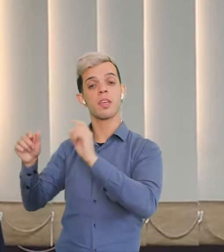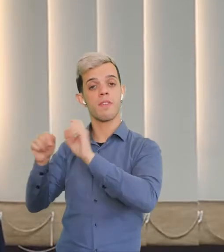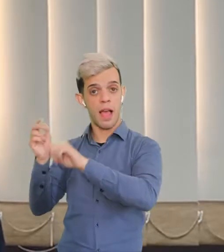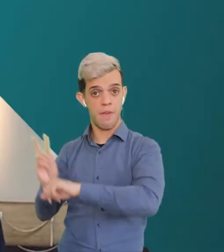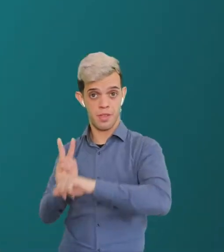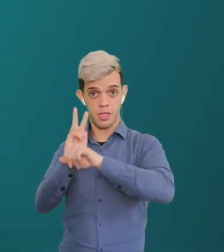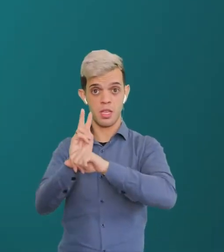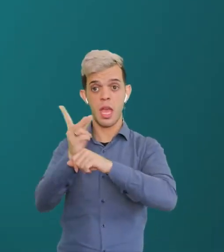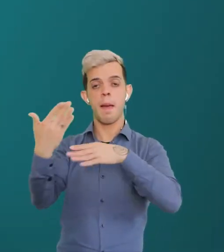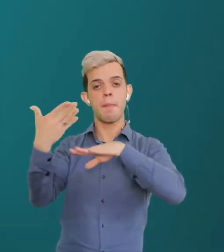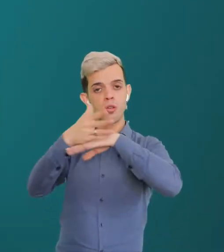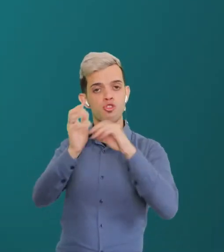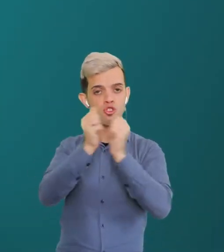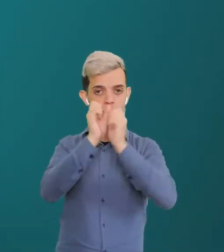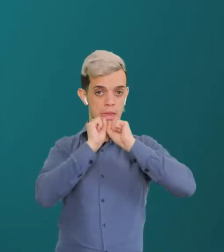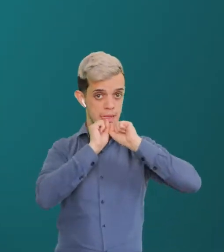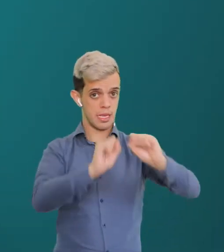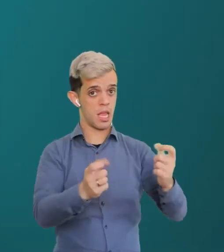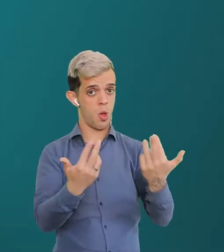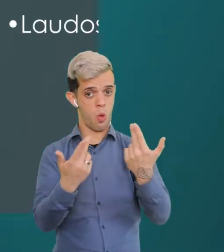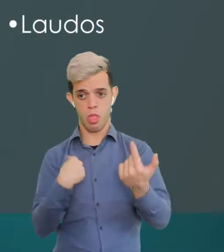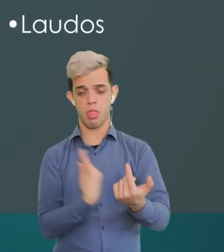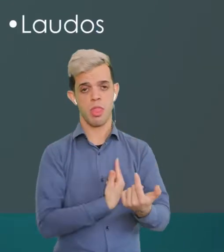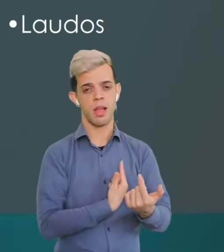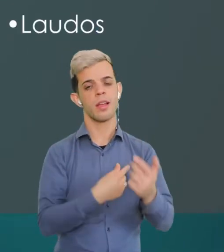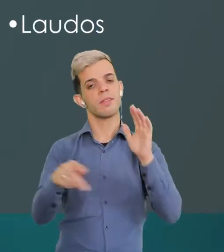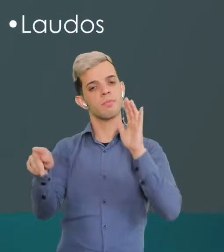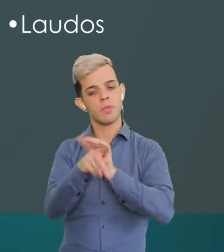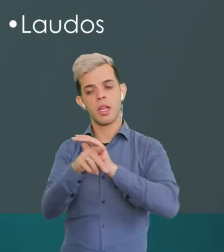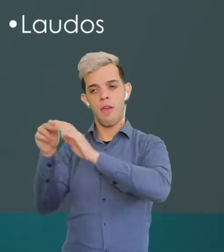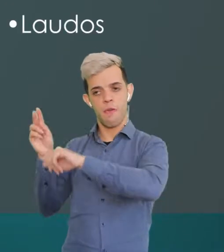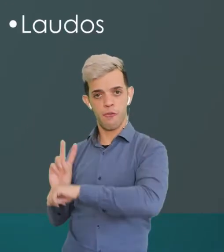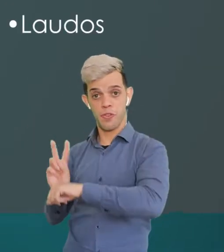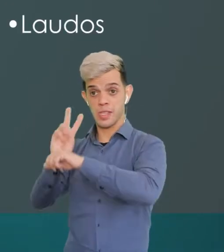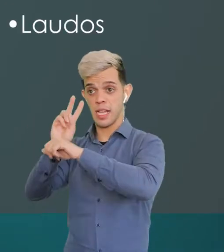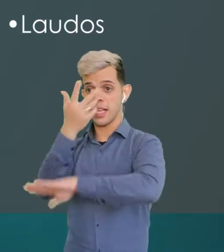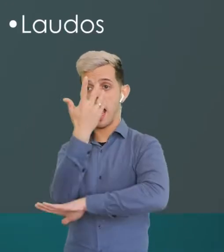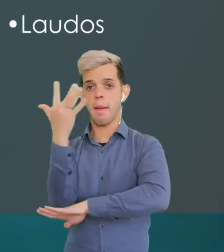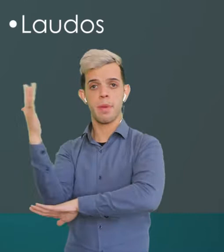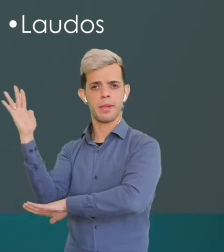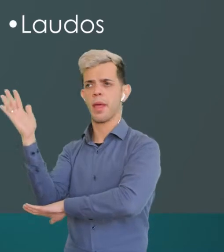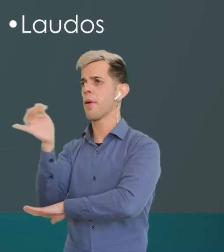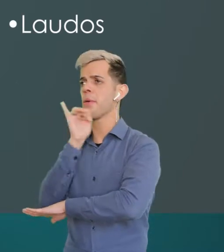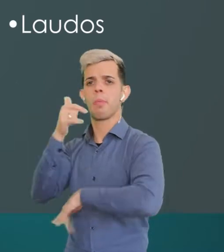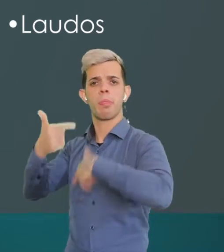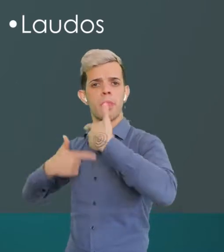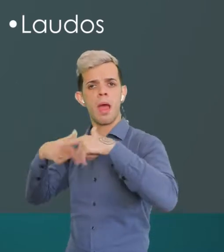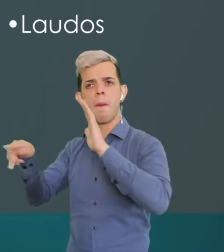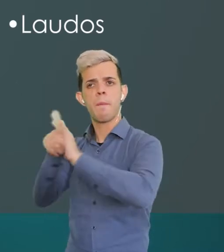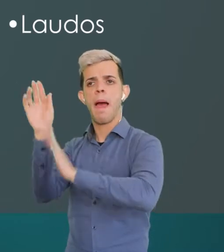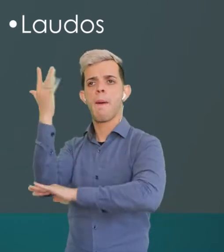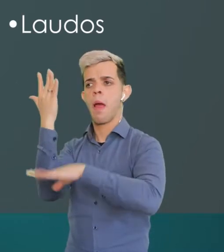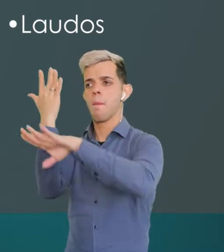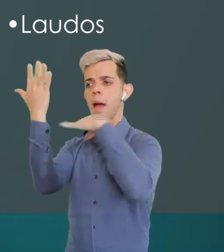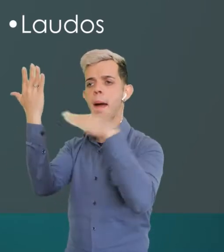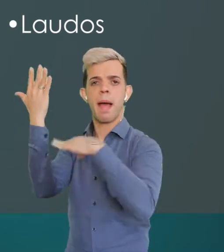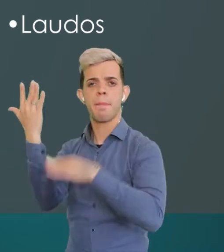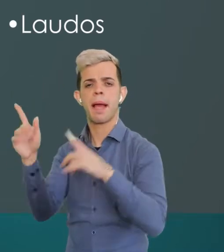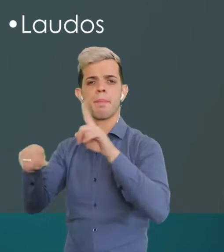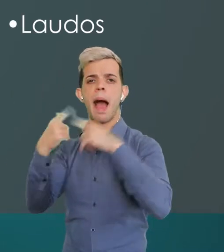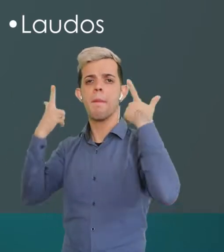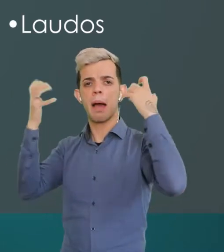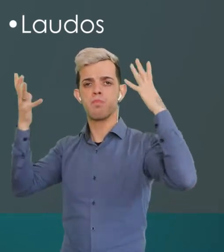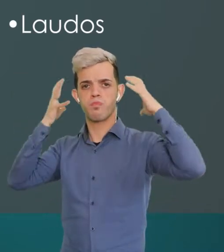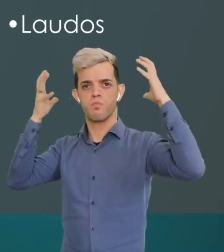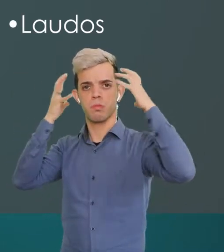de fiscalização que fazem parte da Secretaria, que são a unidade de fiscalização ambiental, que trabalha